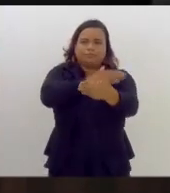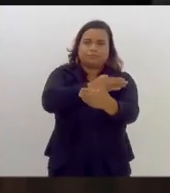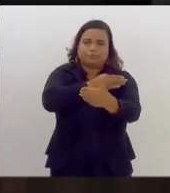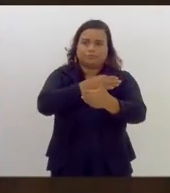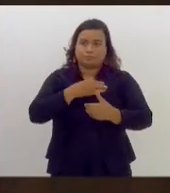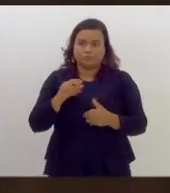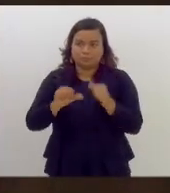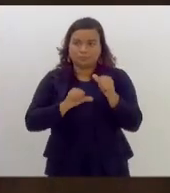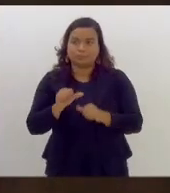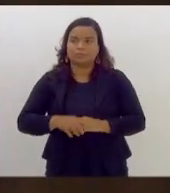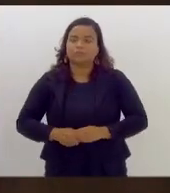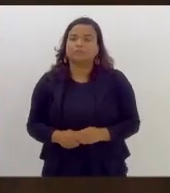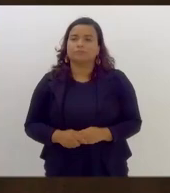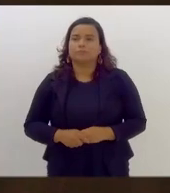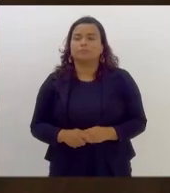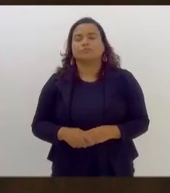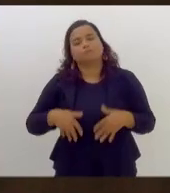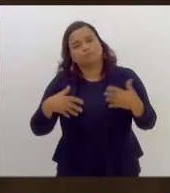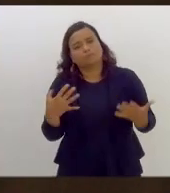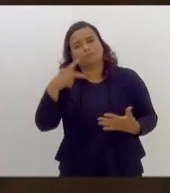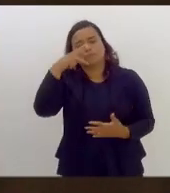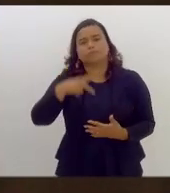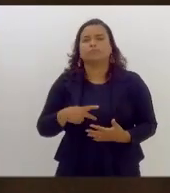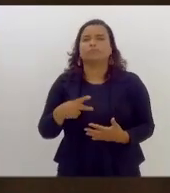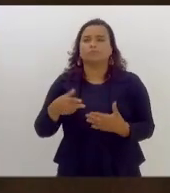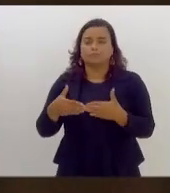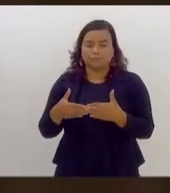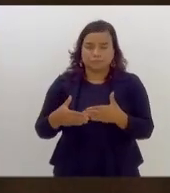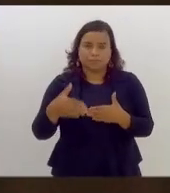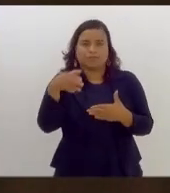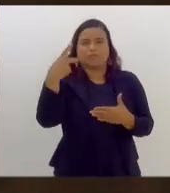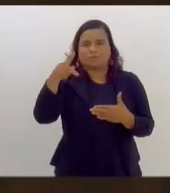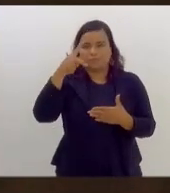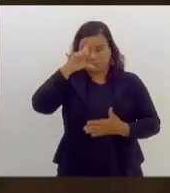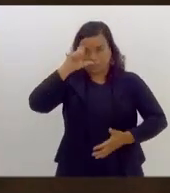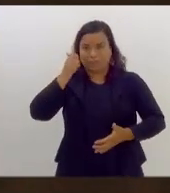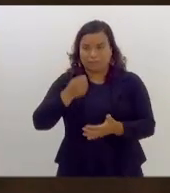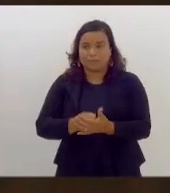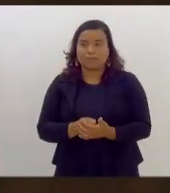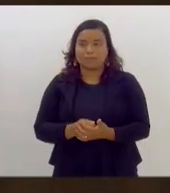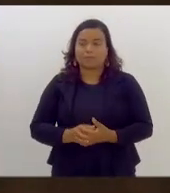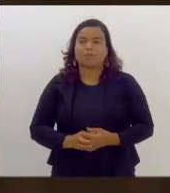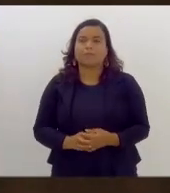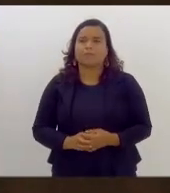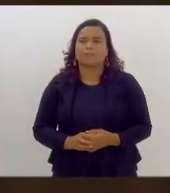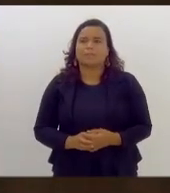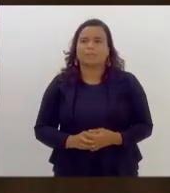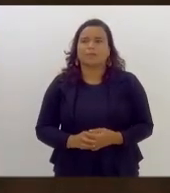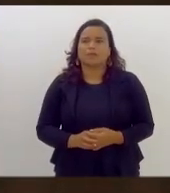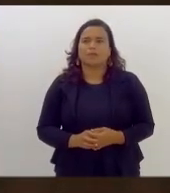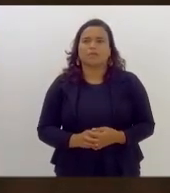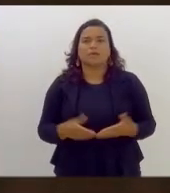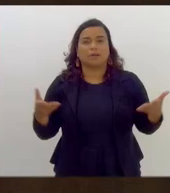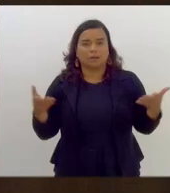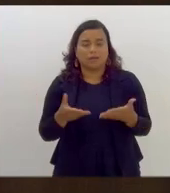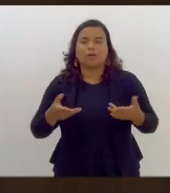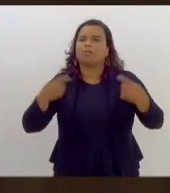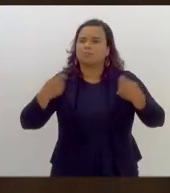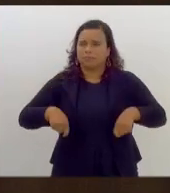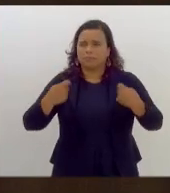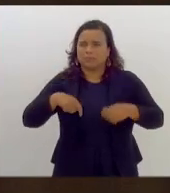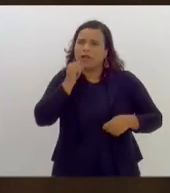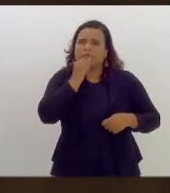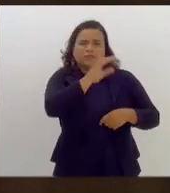Senhor presidente, eu, a partir da sua decisão, eu tenho que agora comunicar à